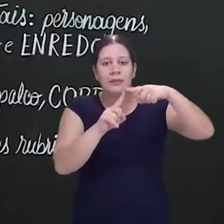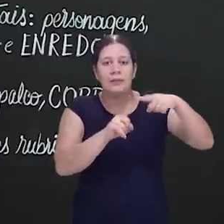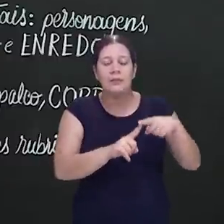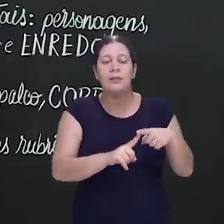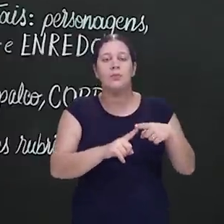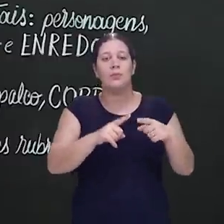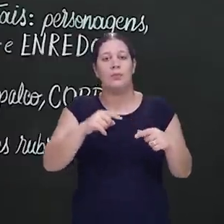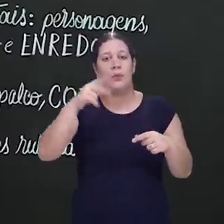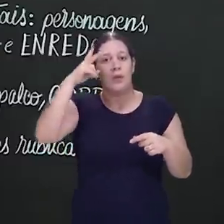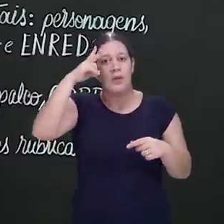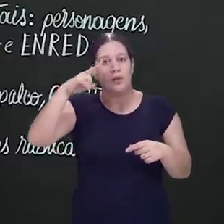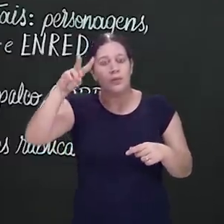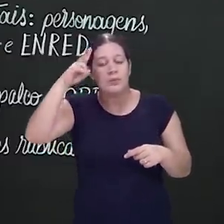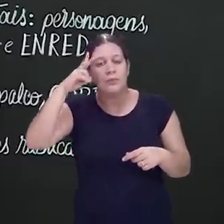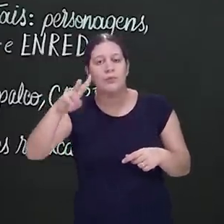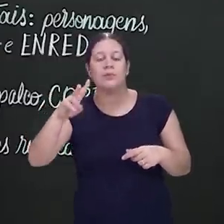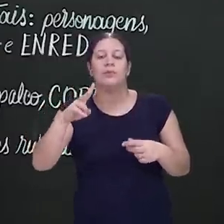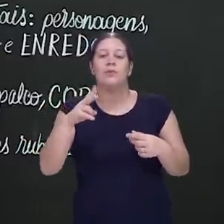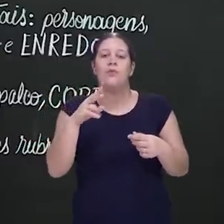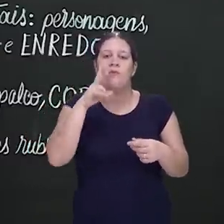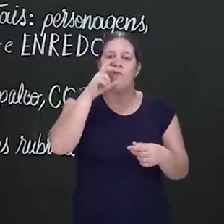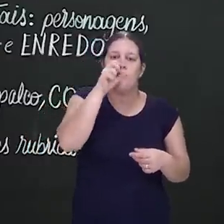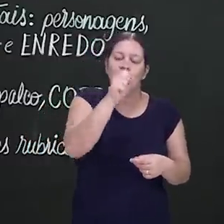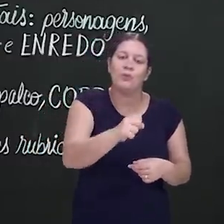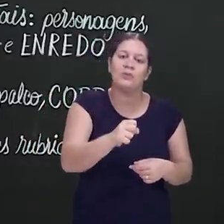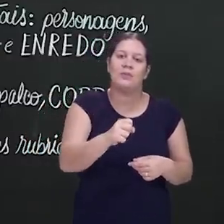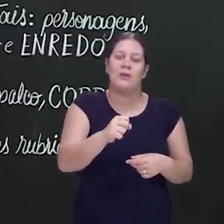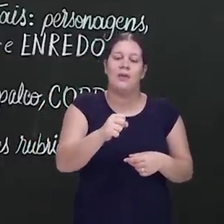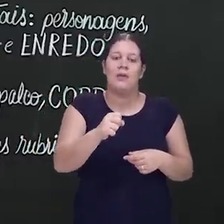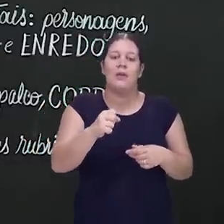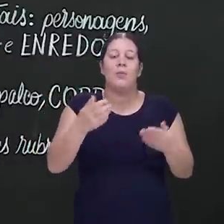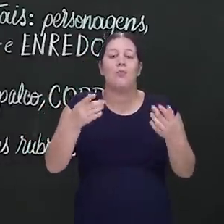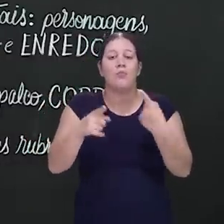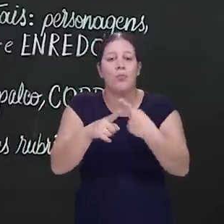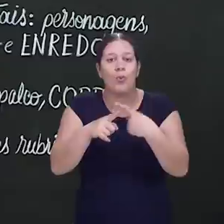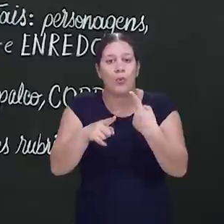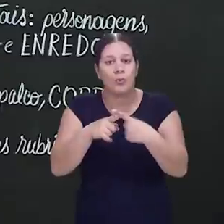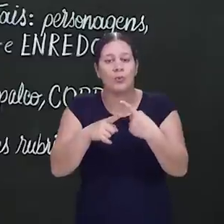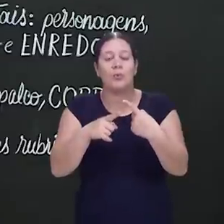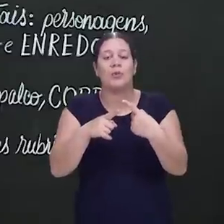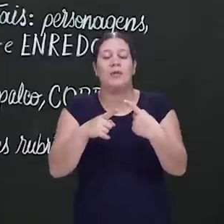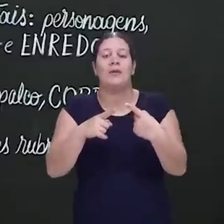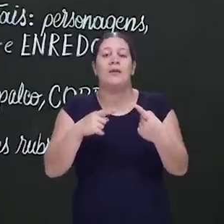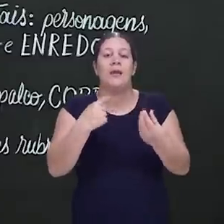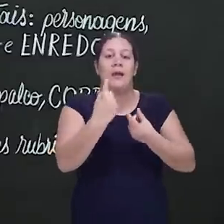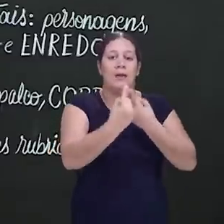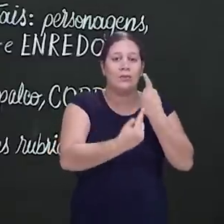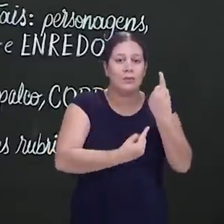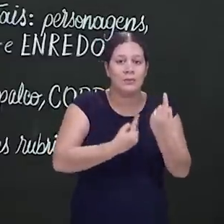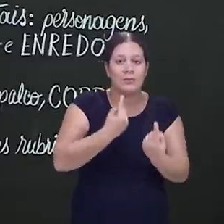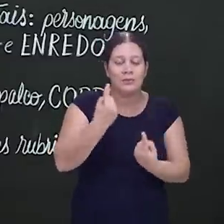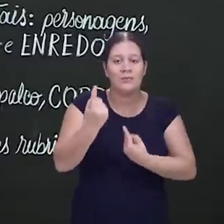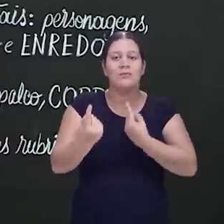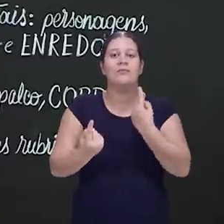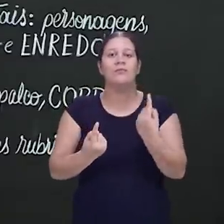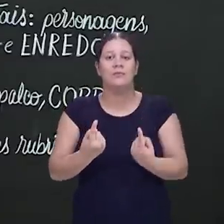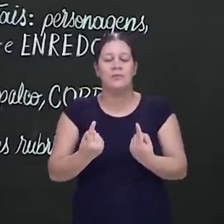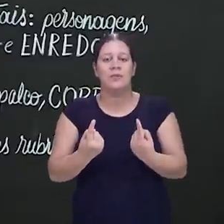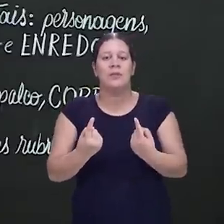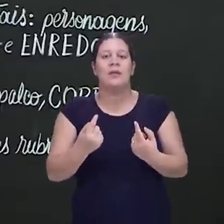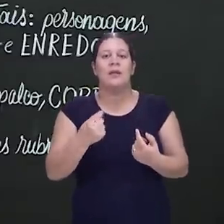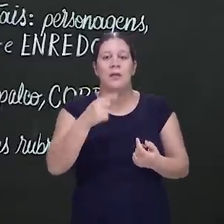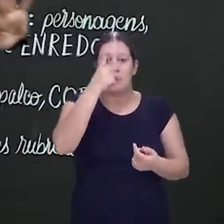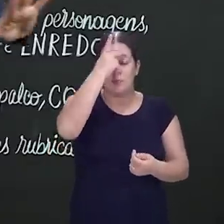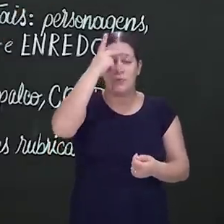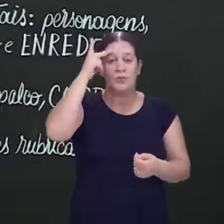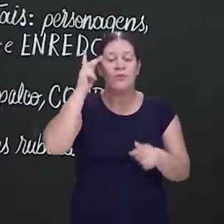mas que na encenação ganham uma força ainda maior, porque essa encenação é feita por meio de atos e de